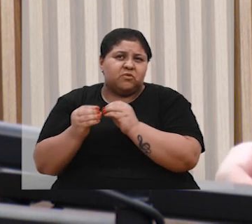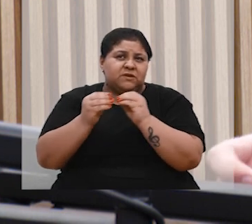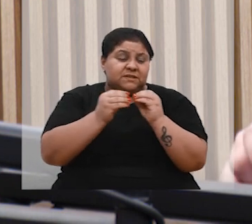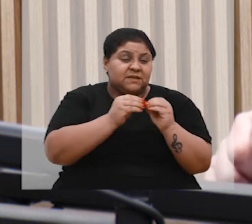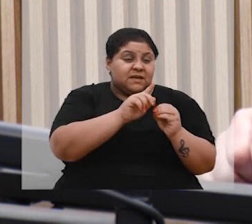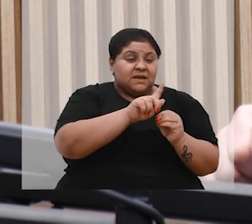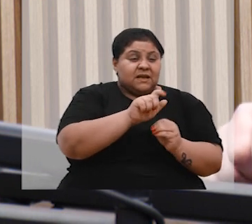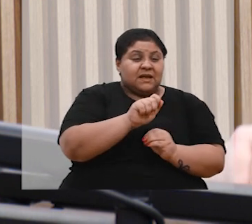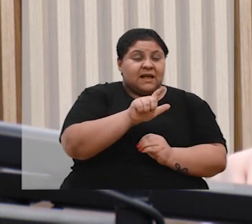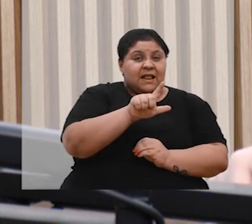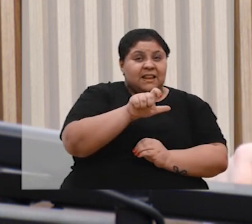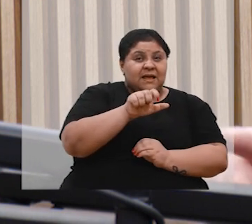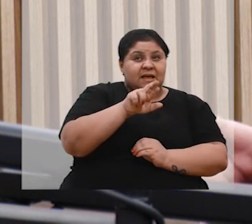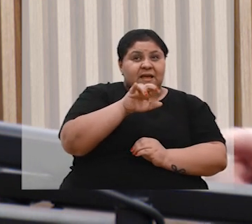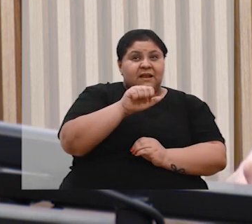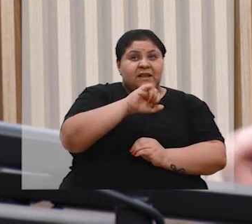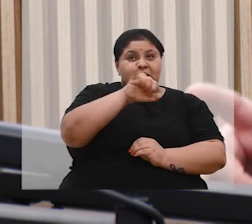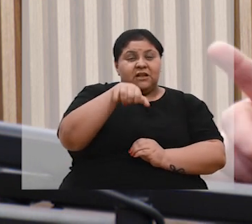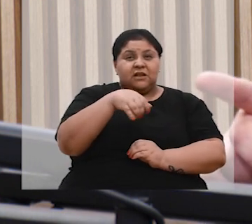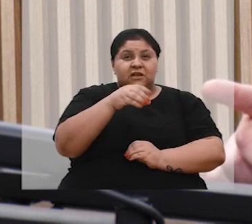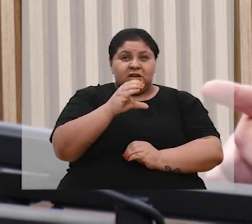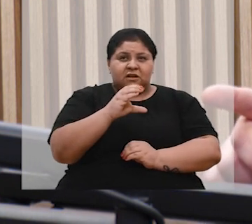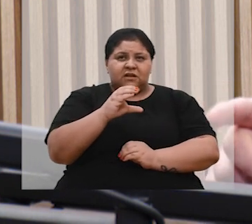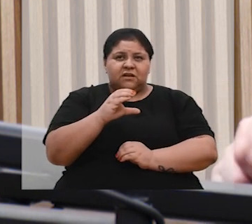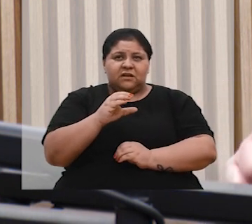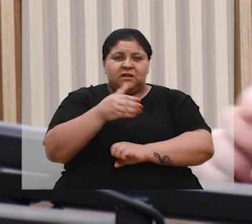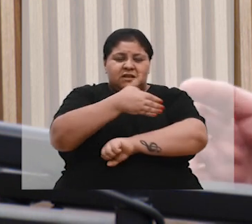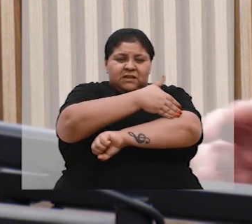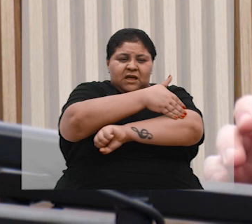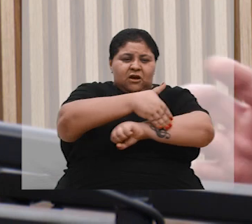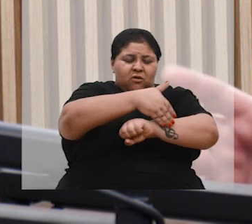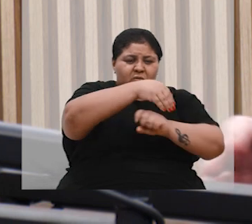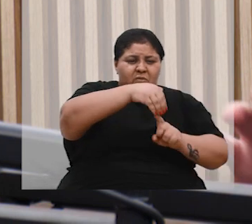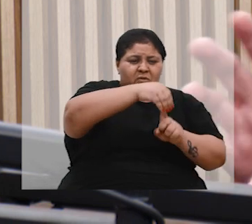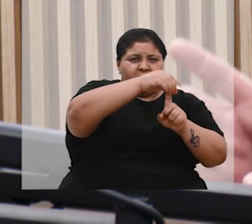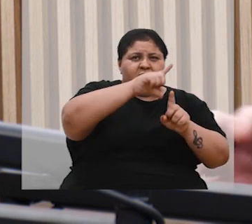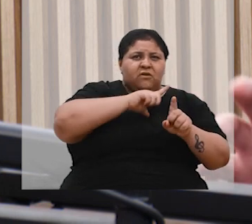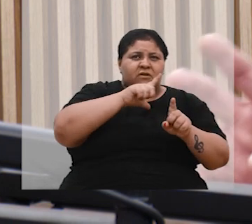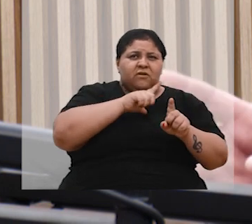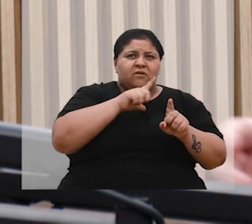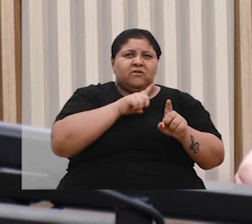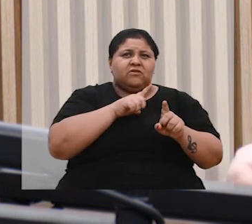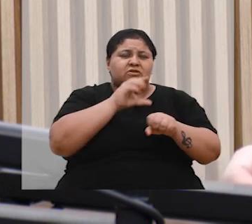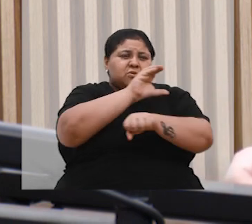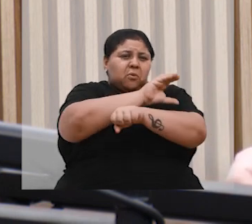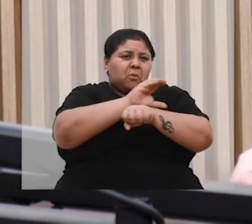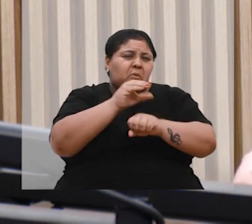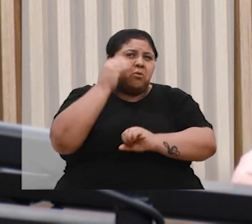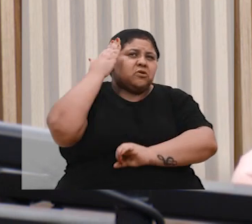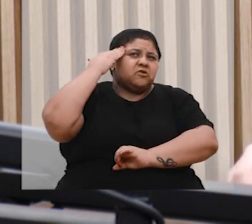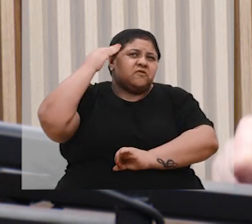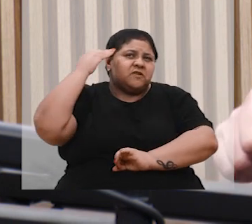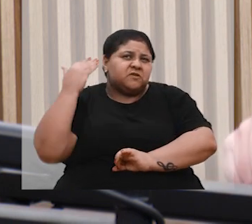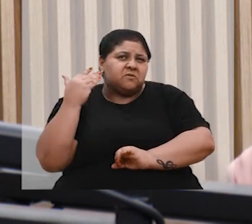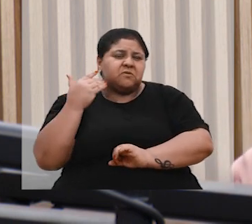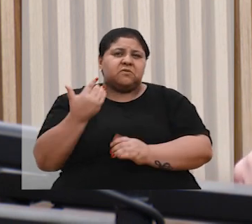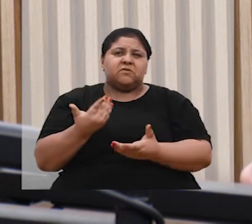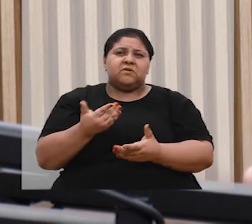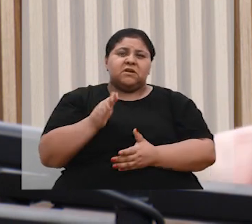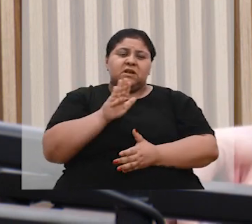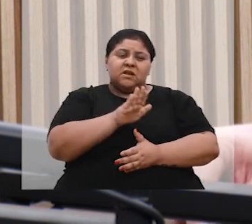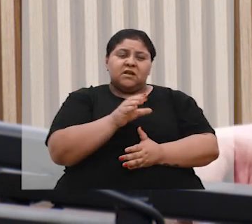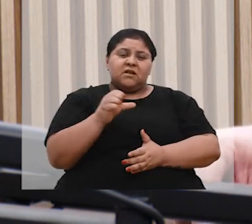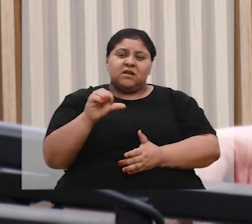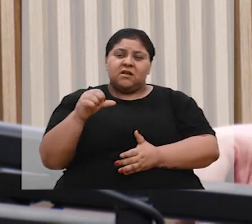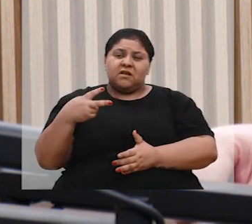JC, que é na Sinimbu, onde havia uma época um cursinho famoso de pré-vestibular, e ali nós ficamos